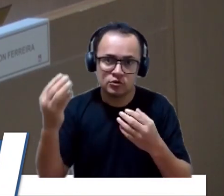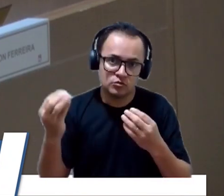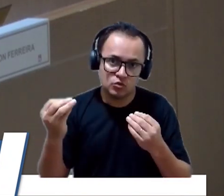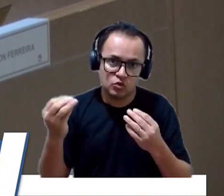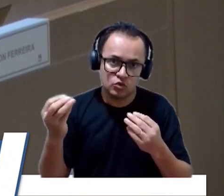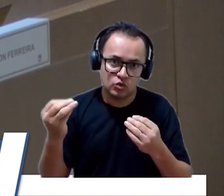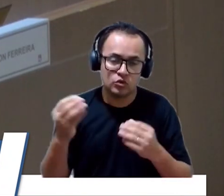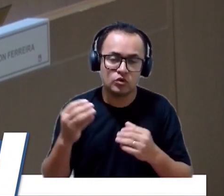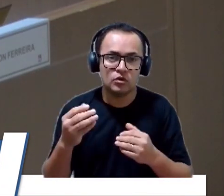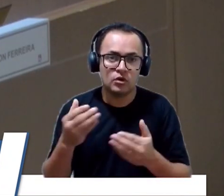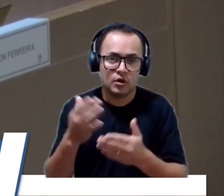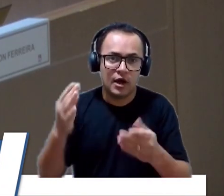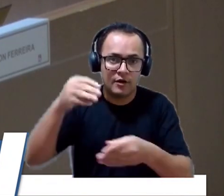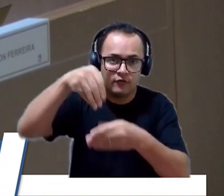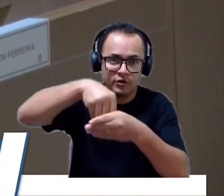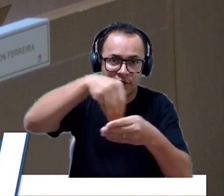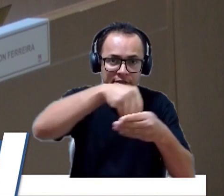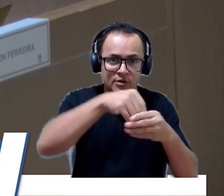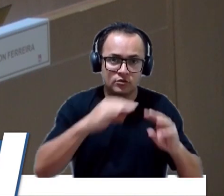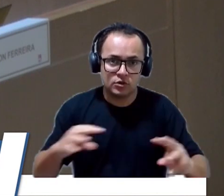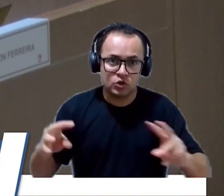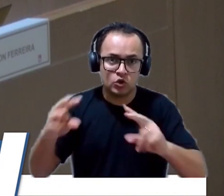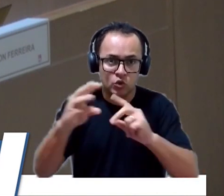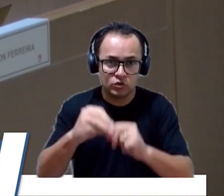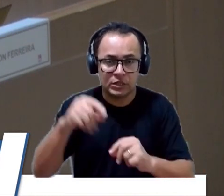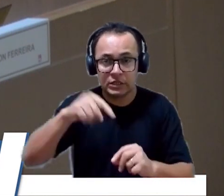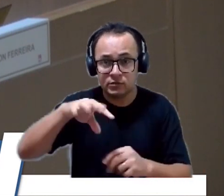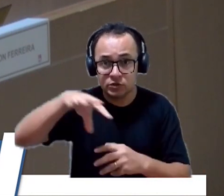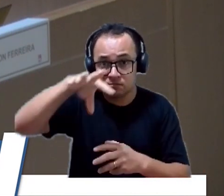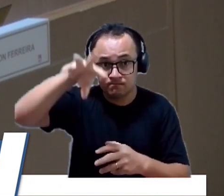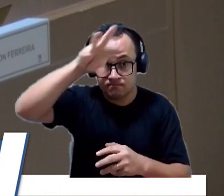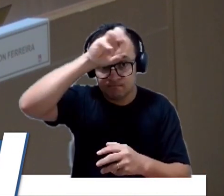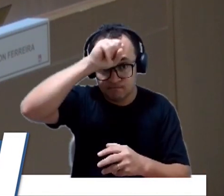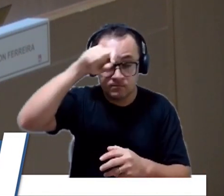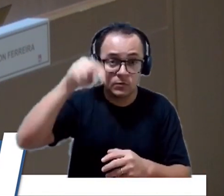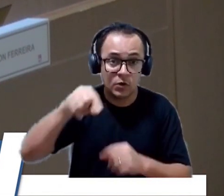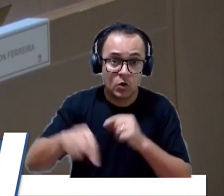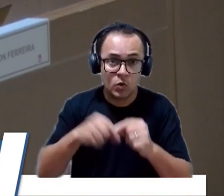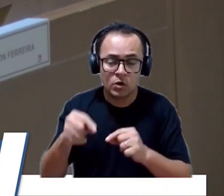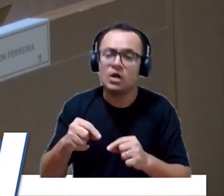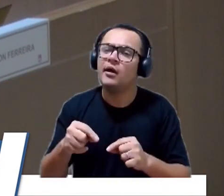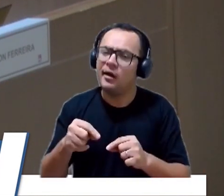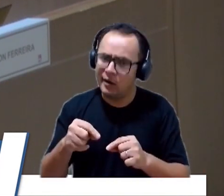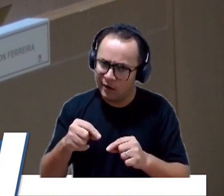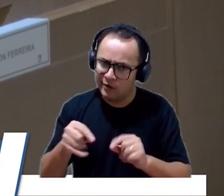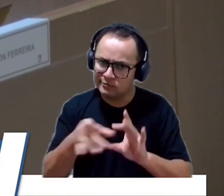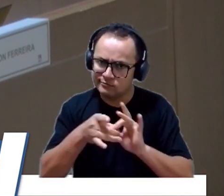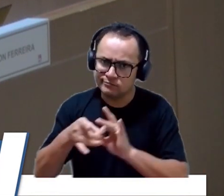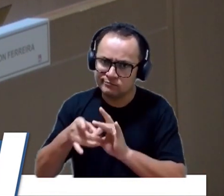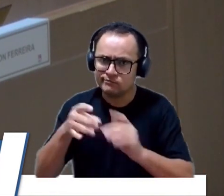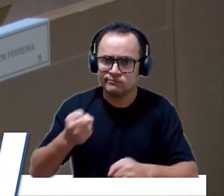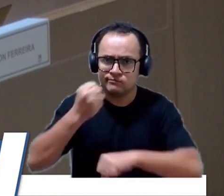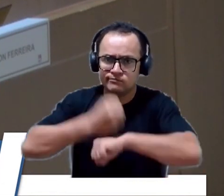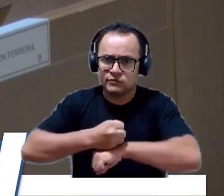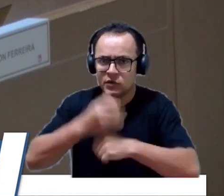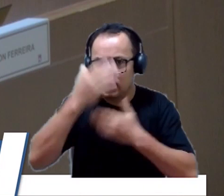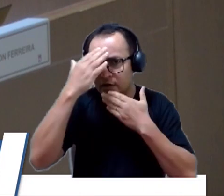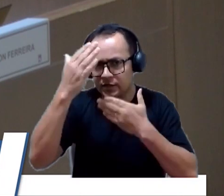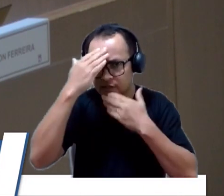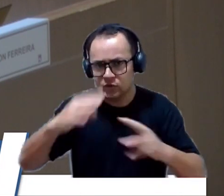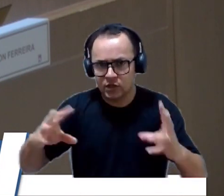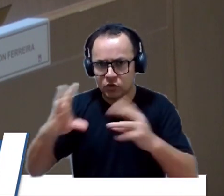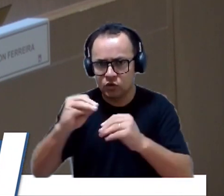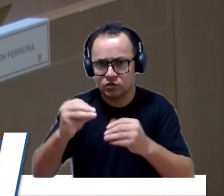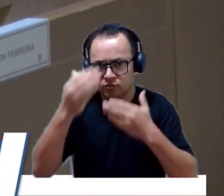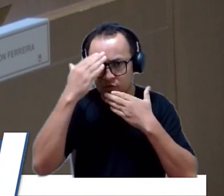a votação de todos aí, realmente a doutrina espírita faz parte da nossa cidade e da nossa vida. Então, agradeço de coração a todos vocês. Obrigado.